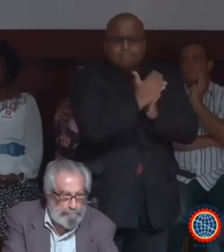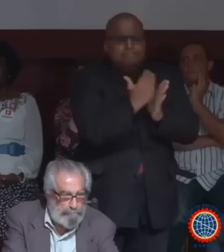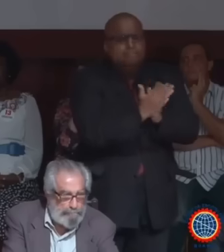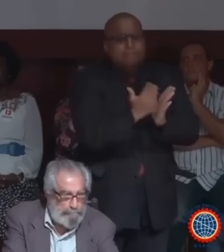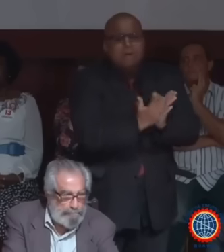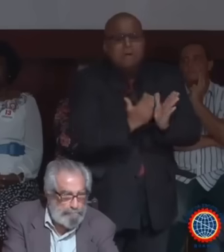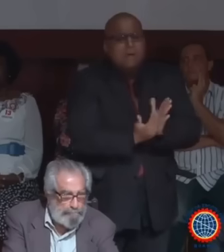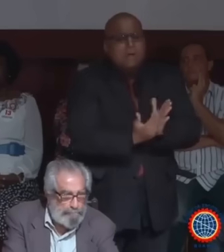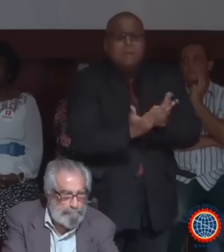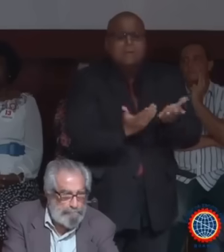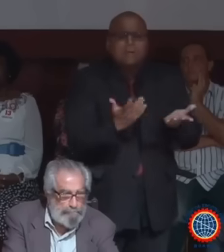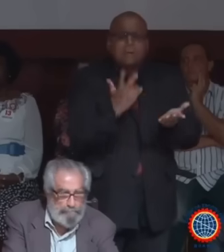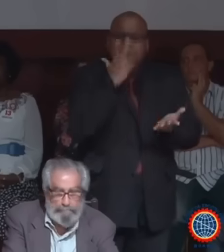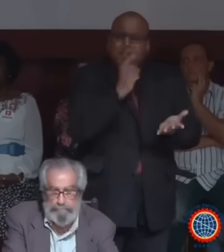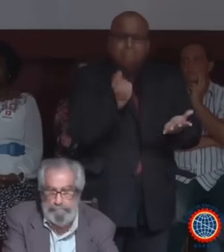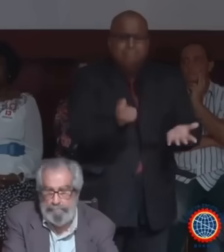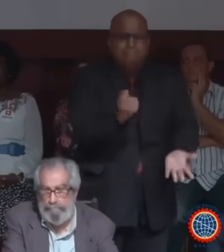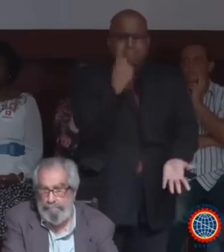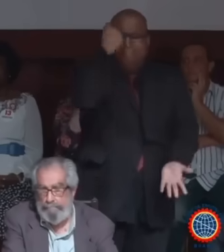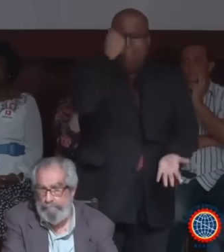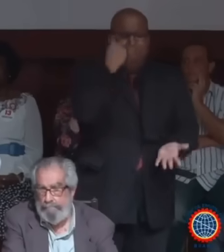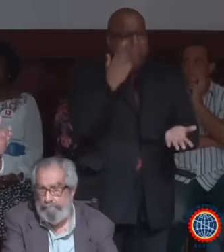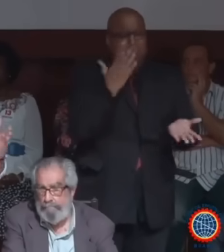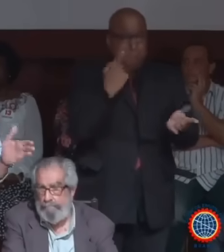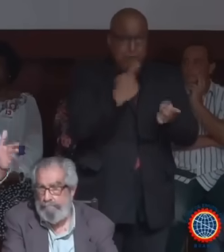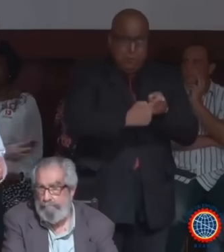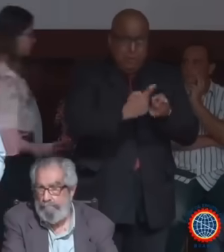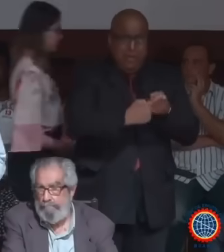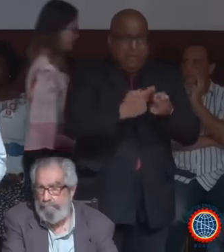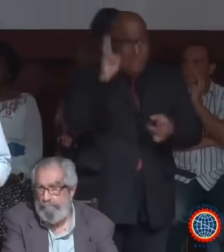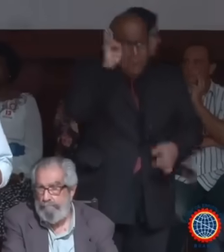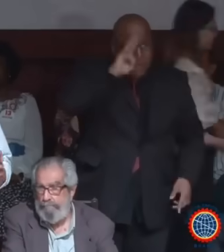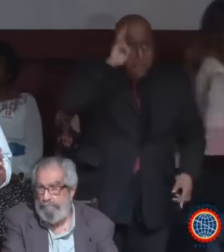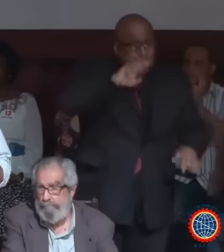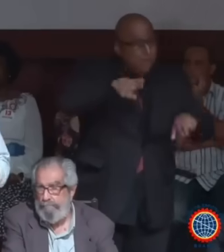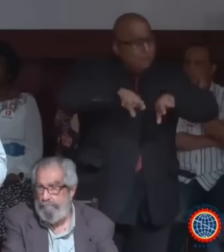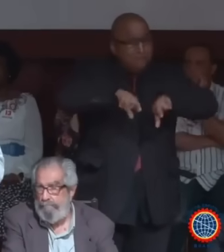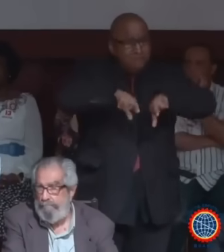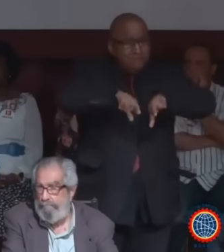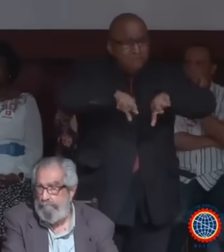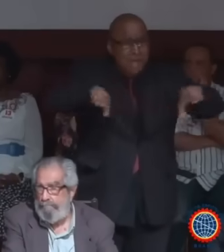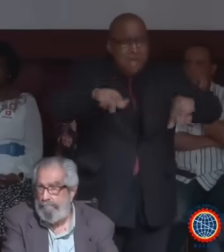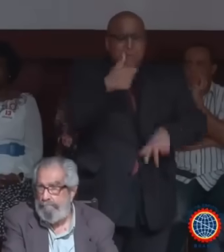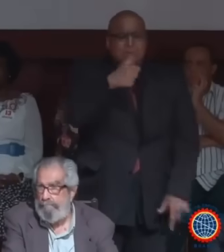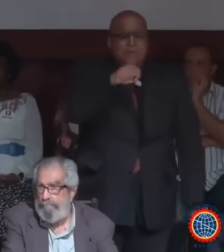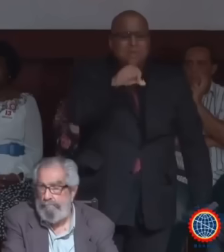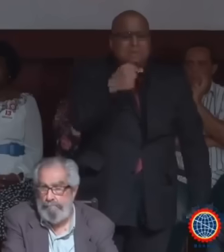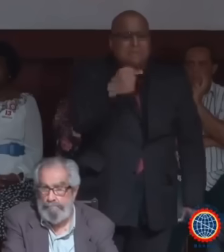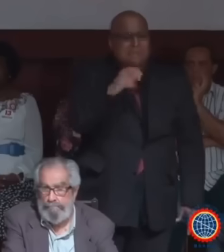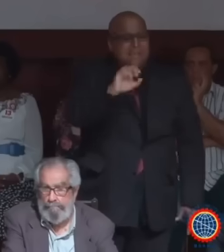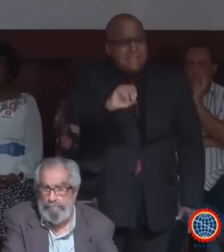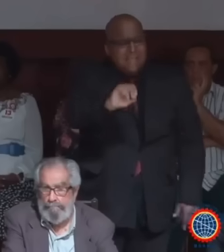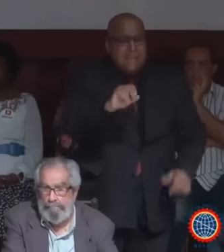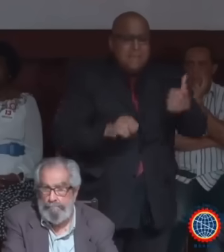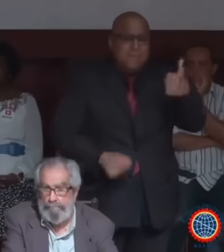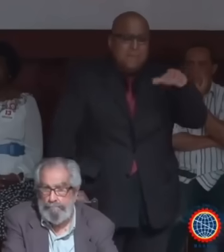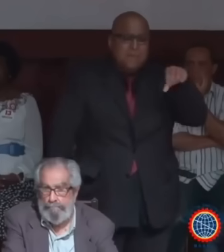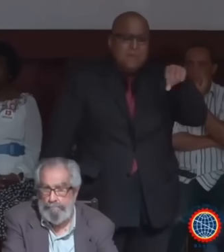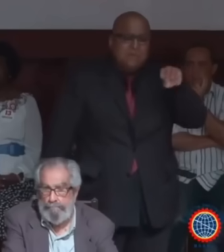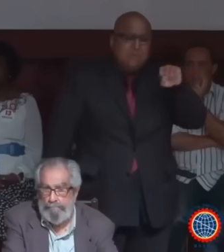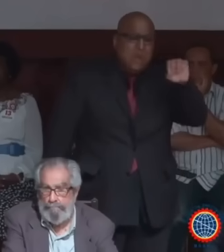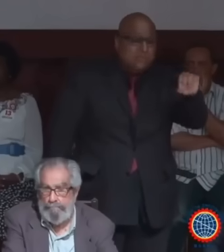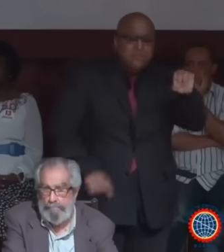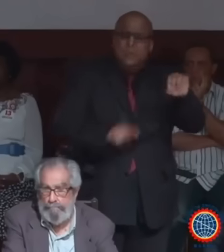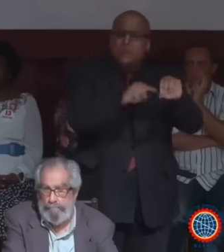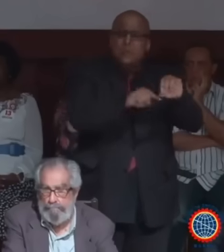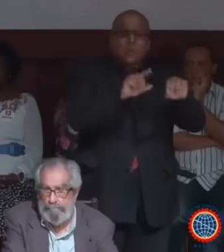com viés liberalizante. Eu me lembro de vários momentos dos anos 70 e 80,